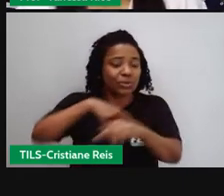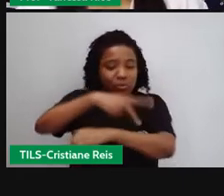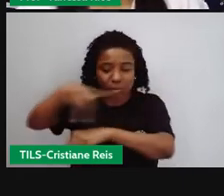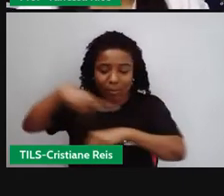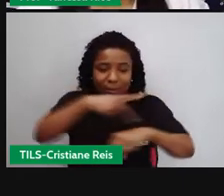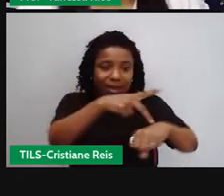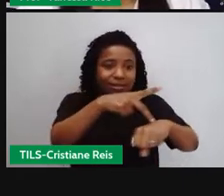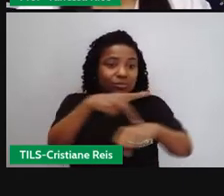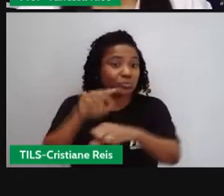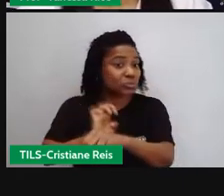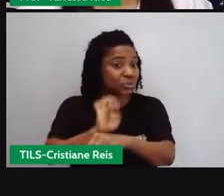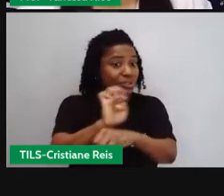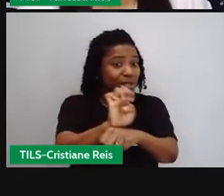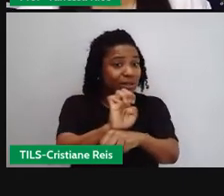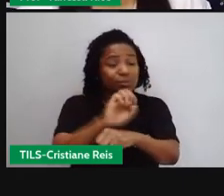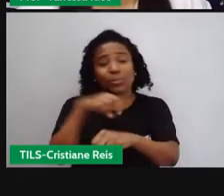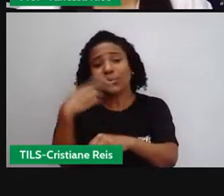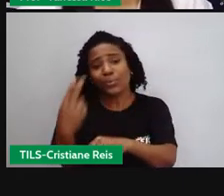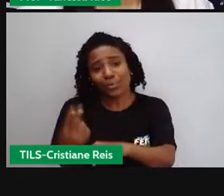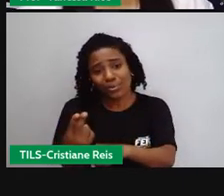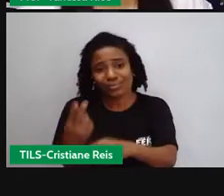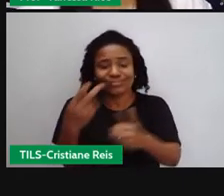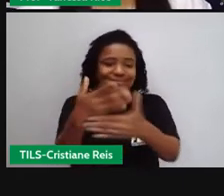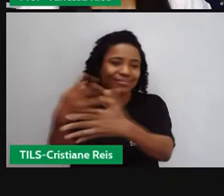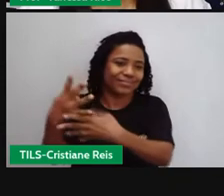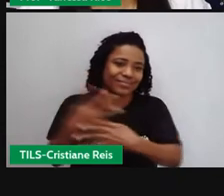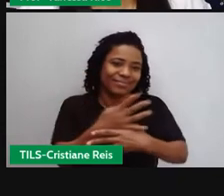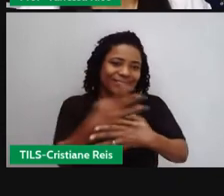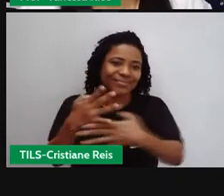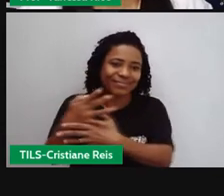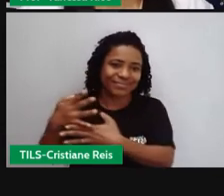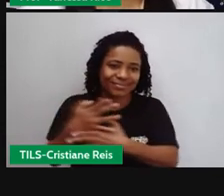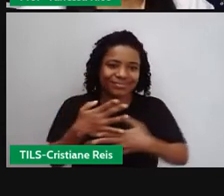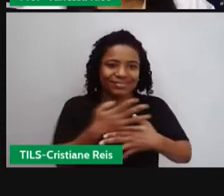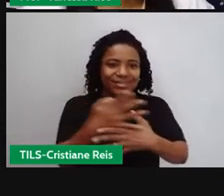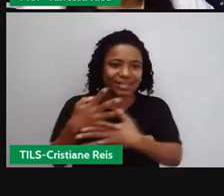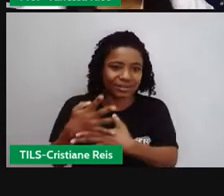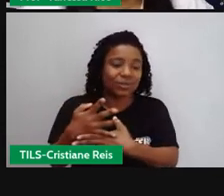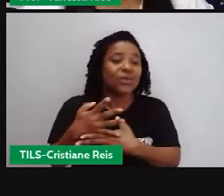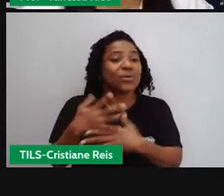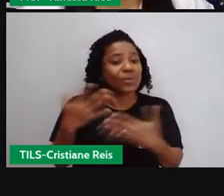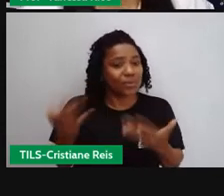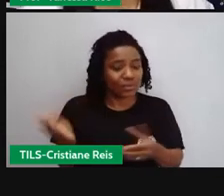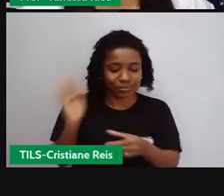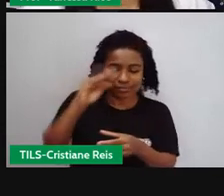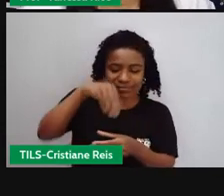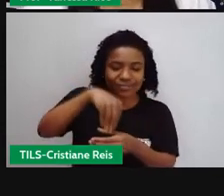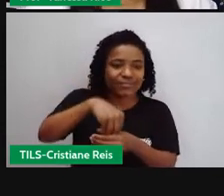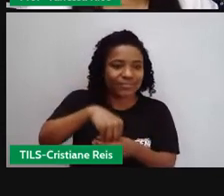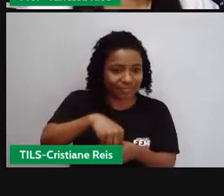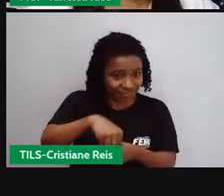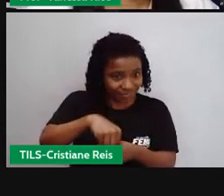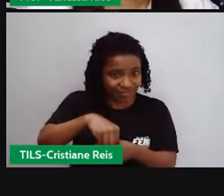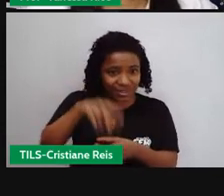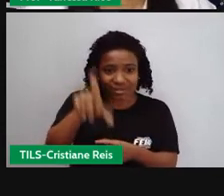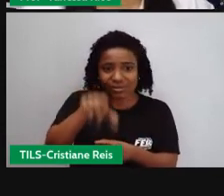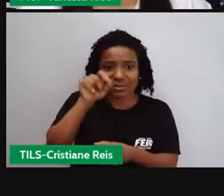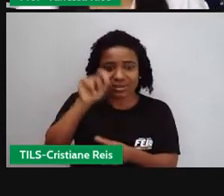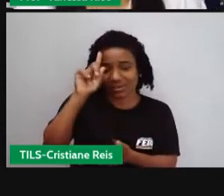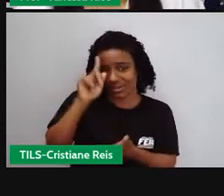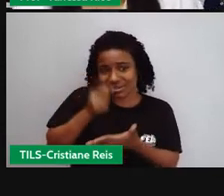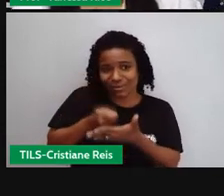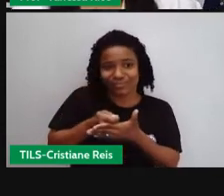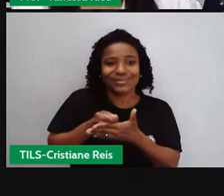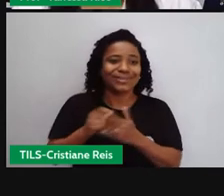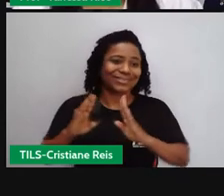numa cidade, mas também as eleições sendo utilizadas para fazer escolhas dentro da nossa própria casa, dentro da